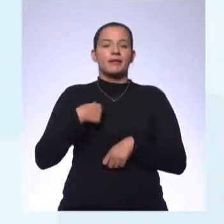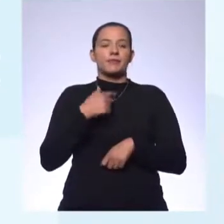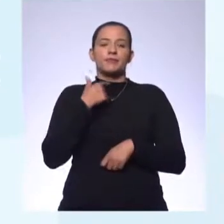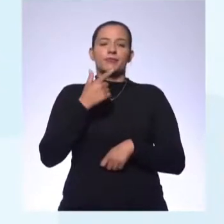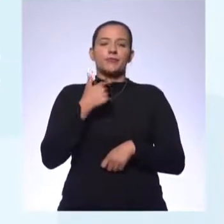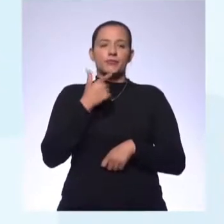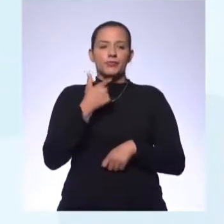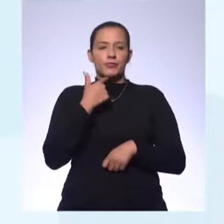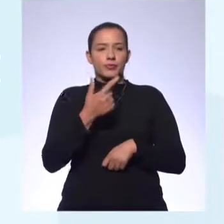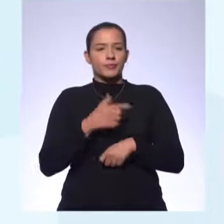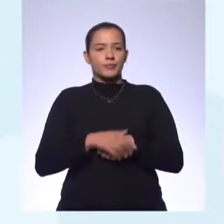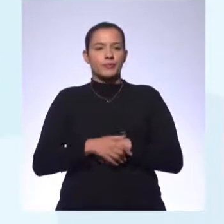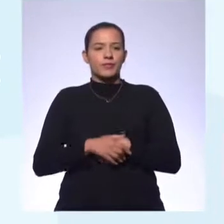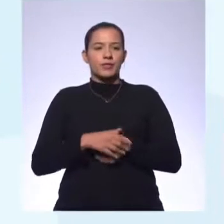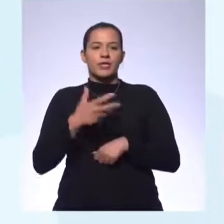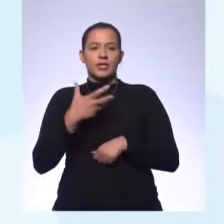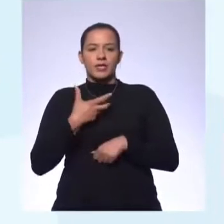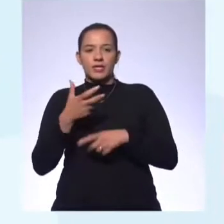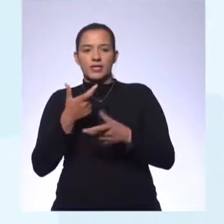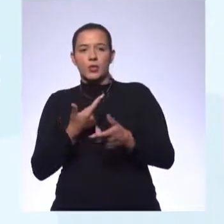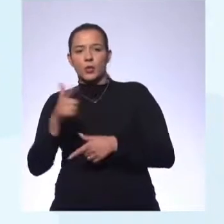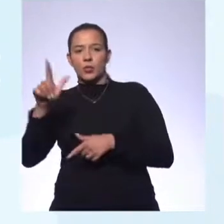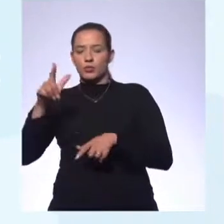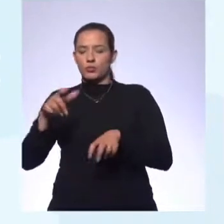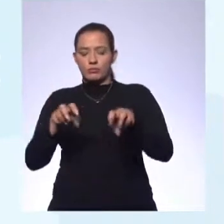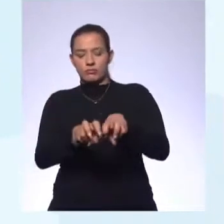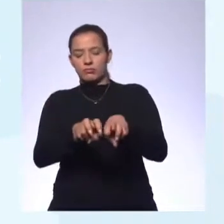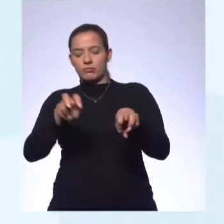farfalhar, aconchegando-se para dar-me lugar.